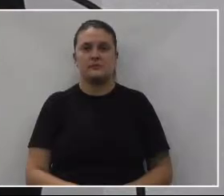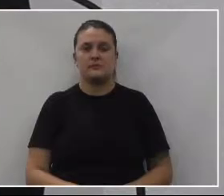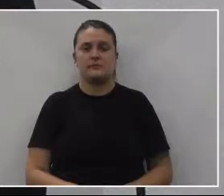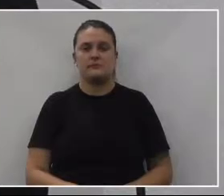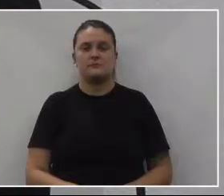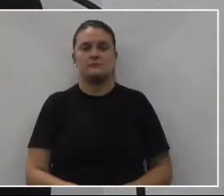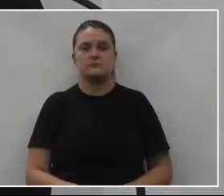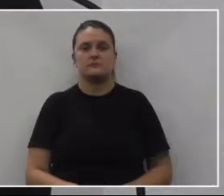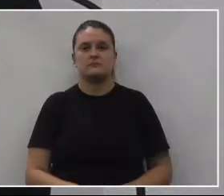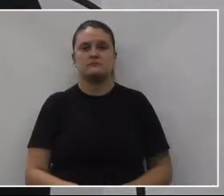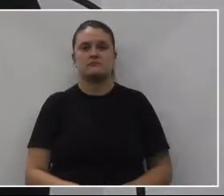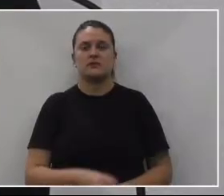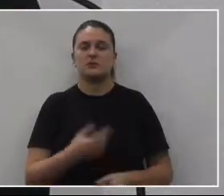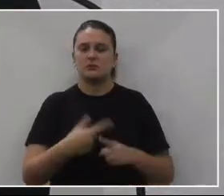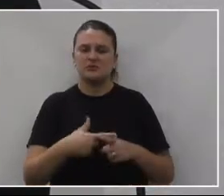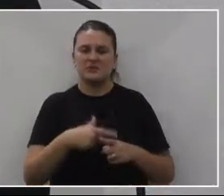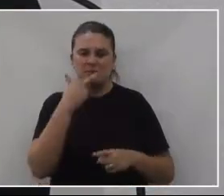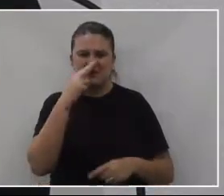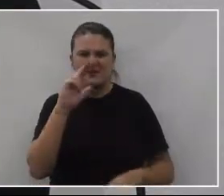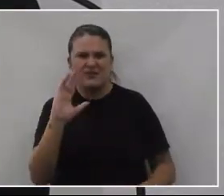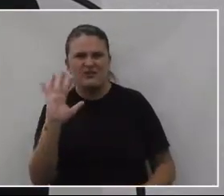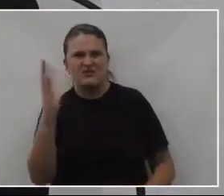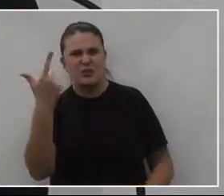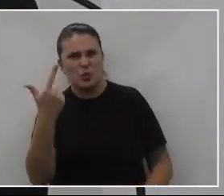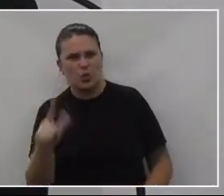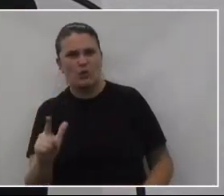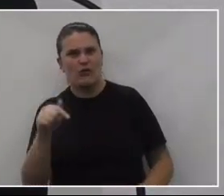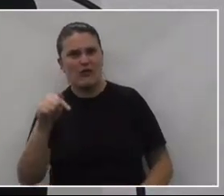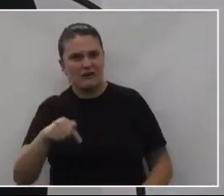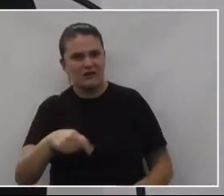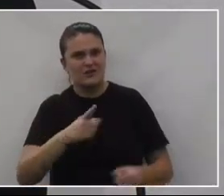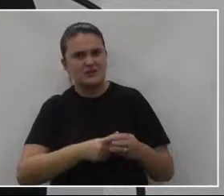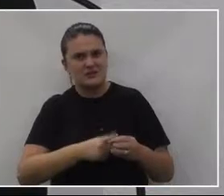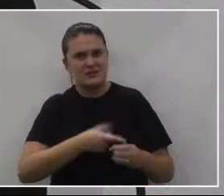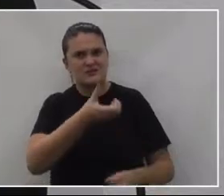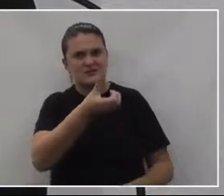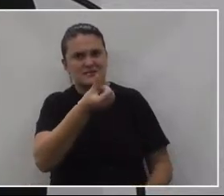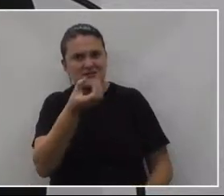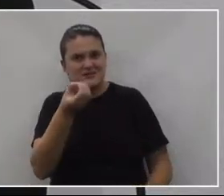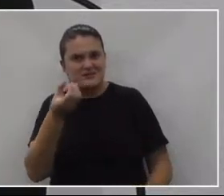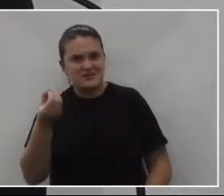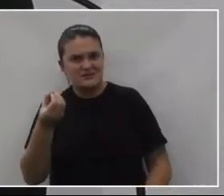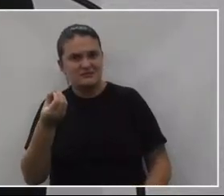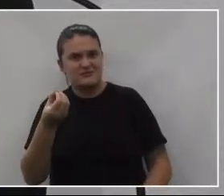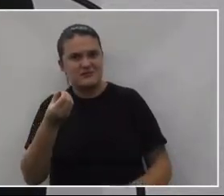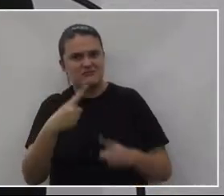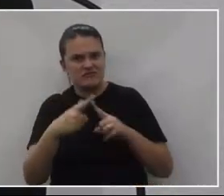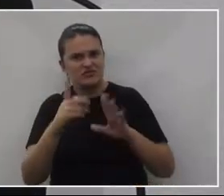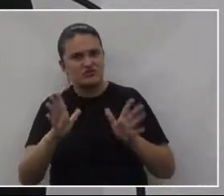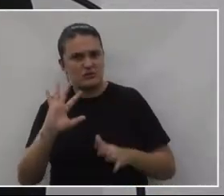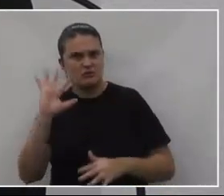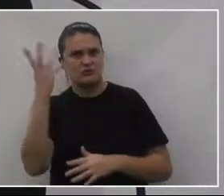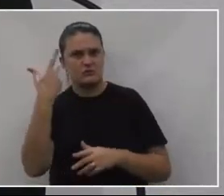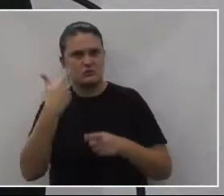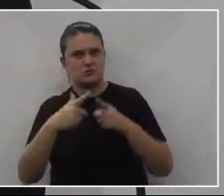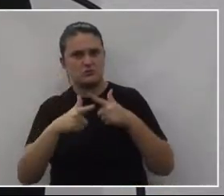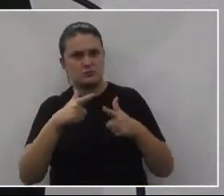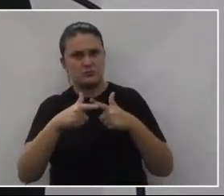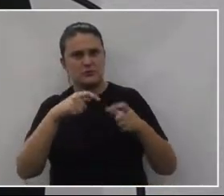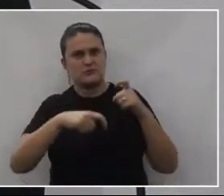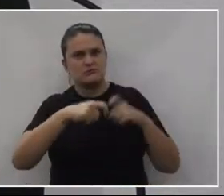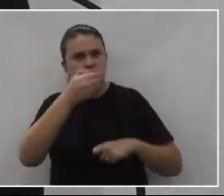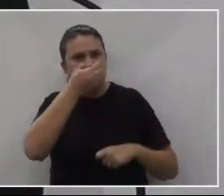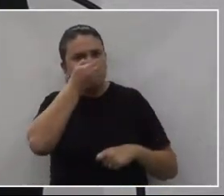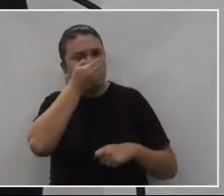esse é mais um caso, né? Nós temos 600 casos atendidos aqui. Claro que os municípios vizinhos também são atendidos aqui pela comarca de União da Vitória, mas a